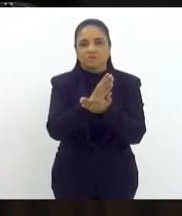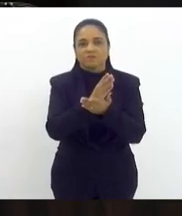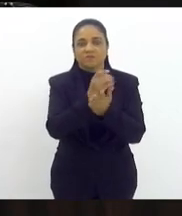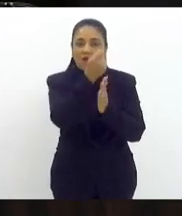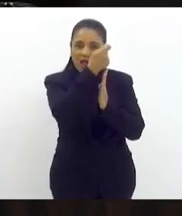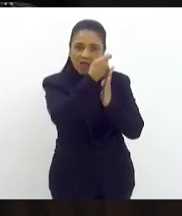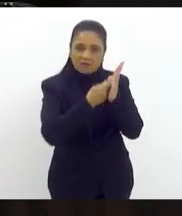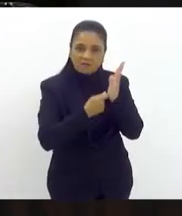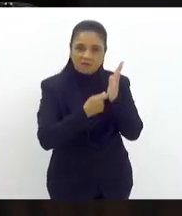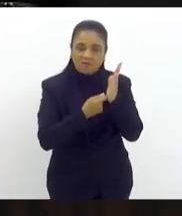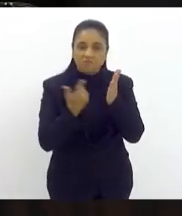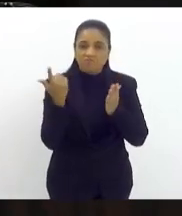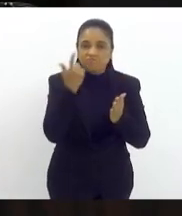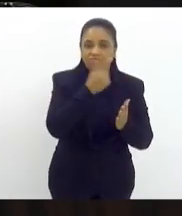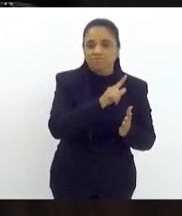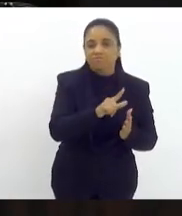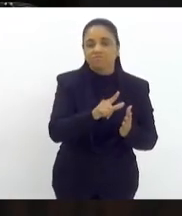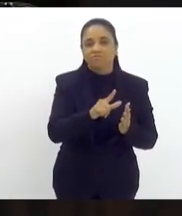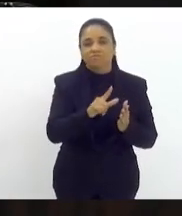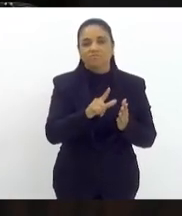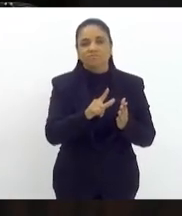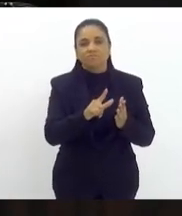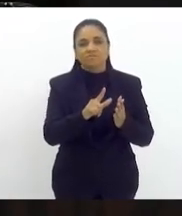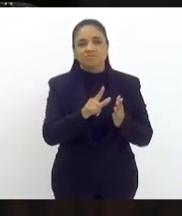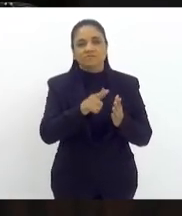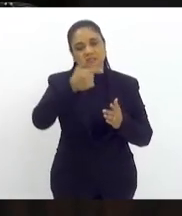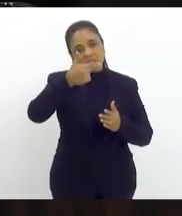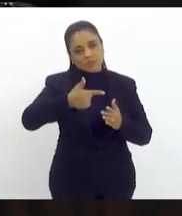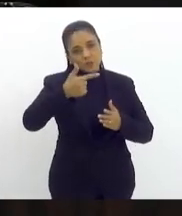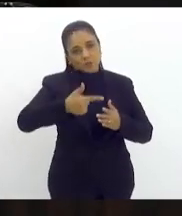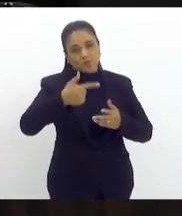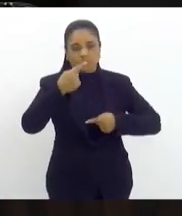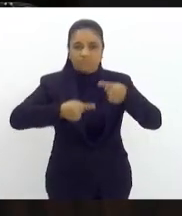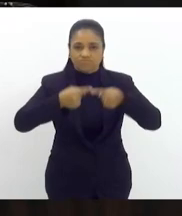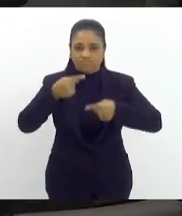redação do vencido. a segunda discussão.